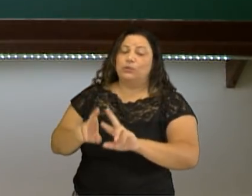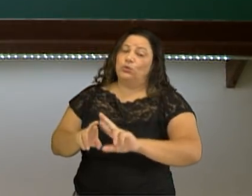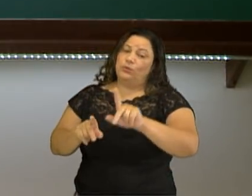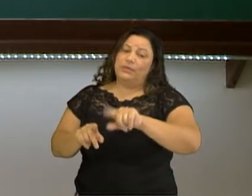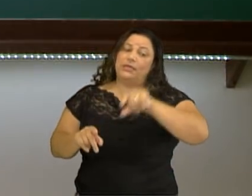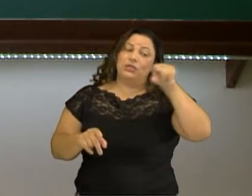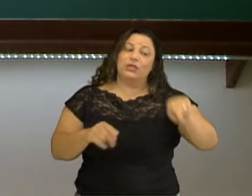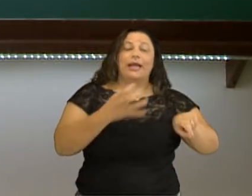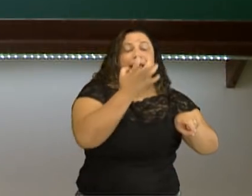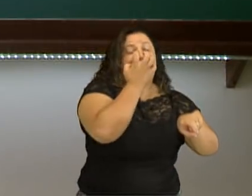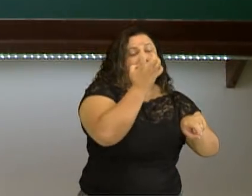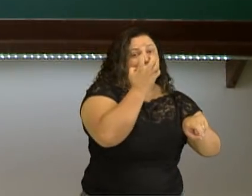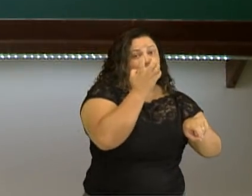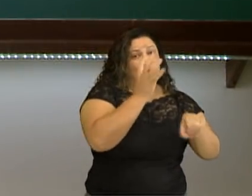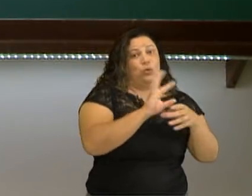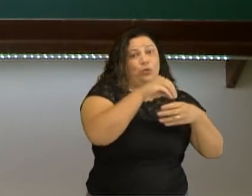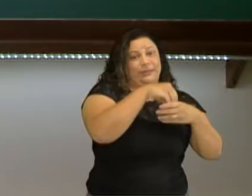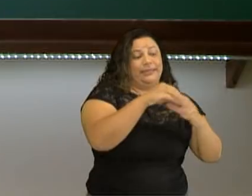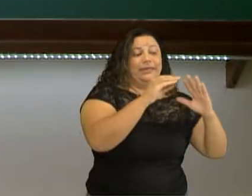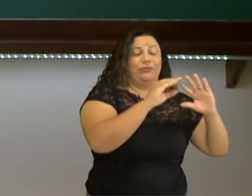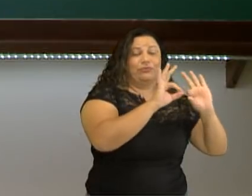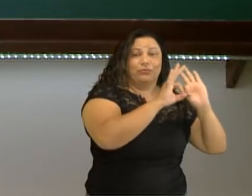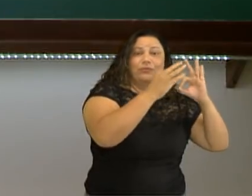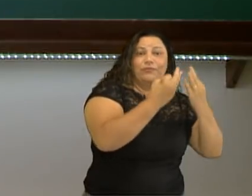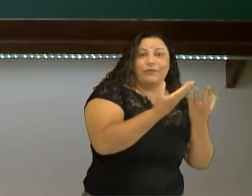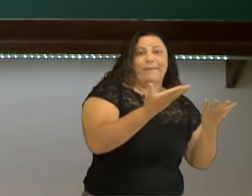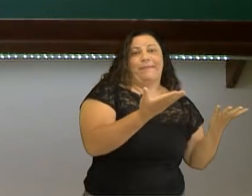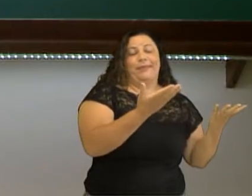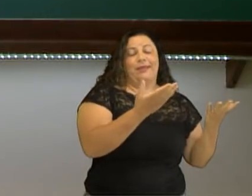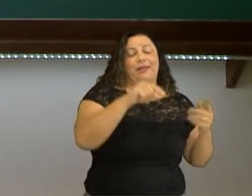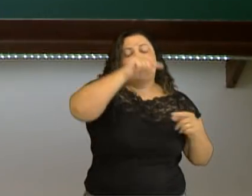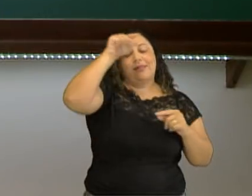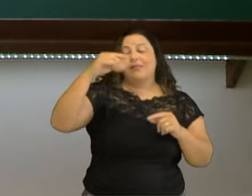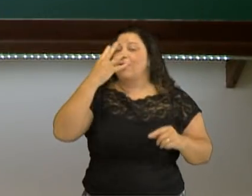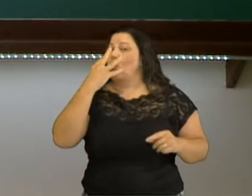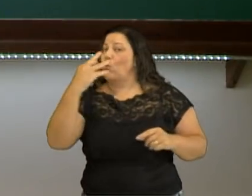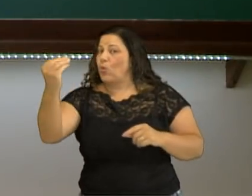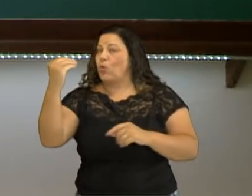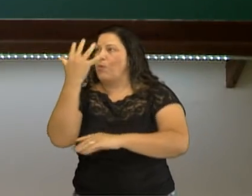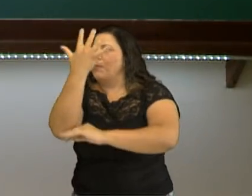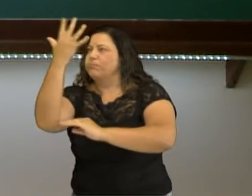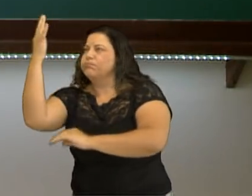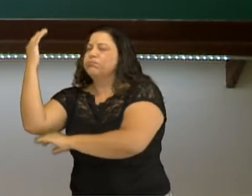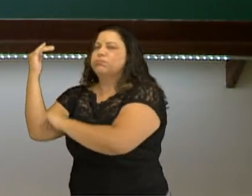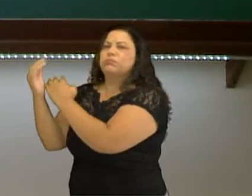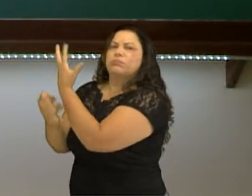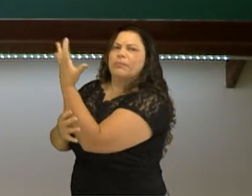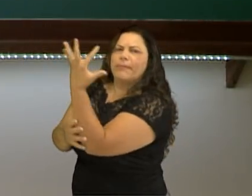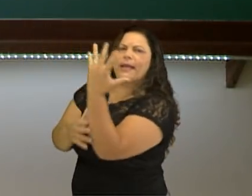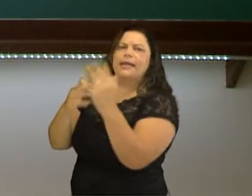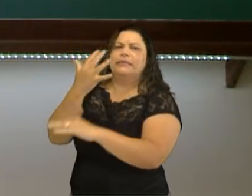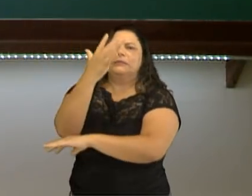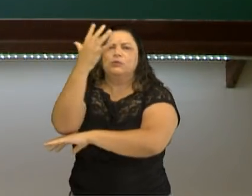domesticado, familiares. O lobo é da floresta, é mais selvagem, então lupus. Esse epíteto específico é